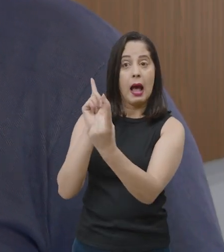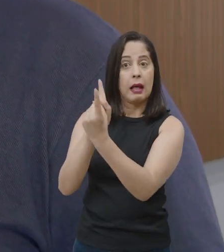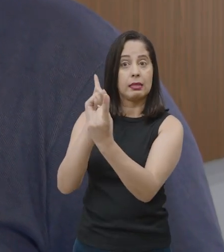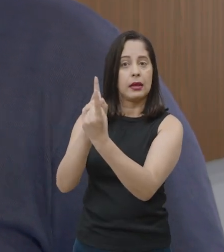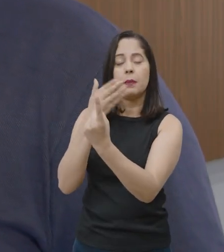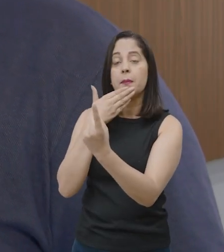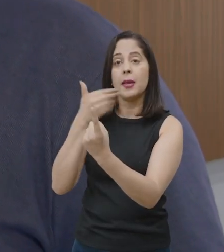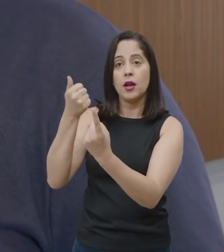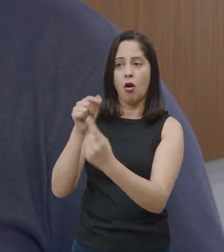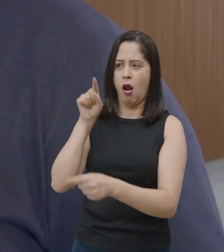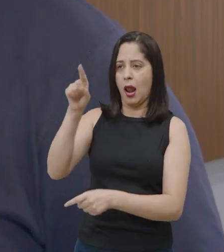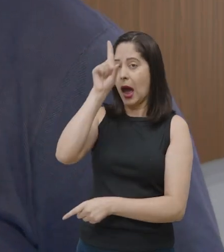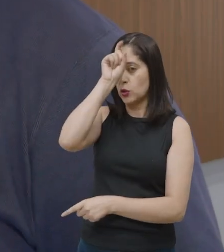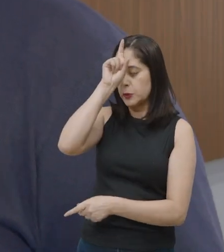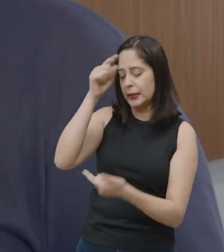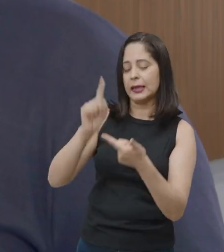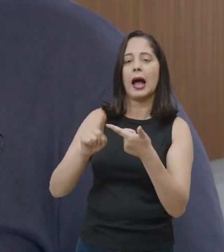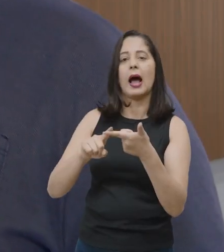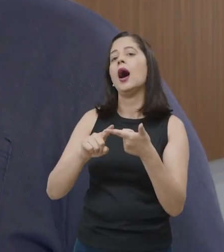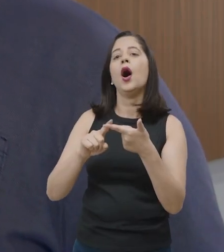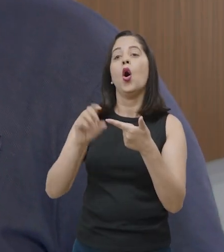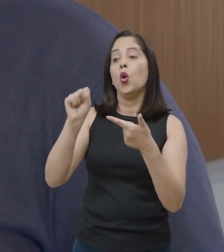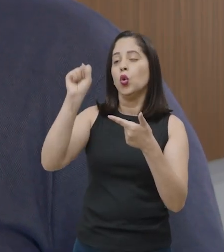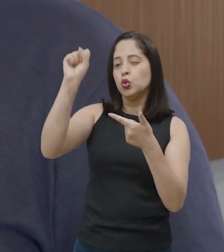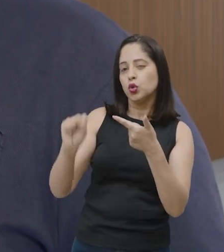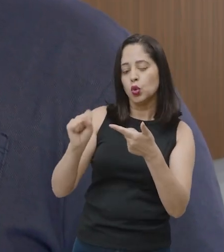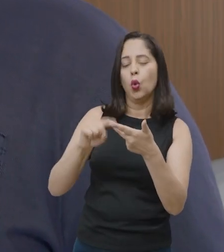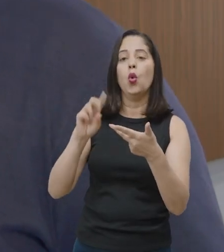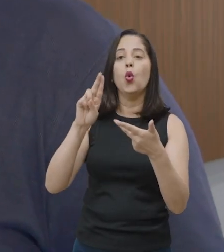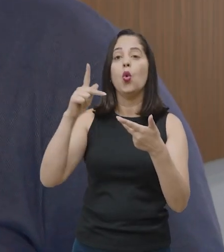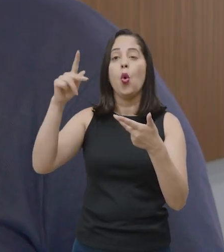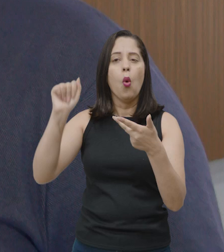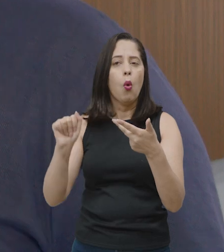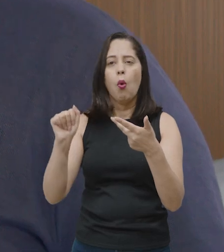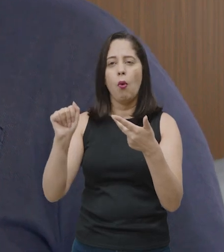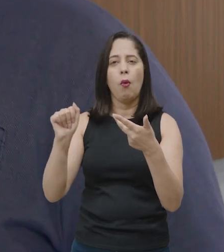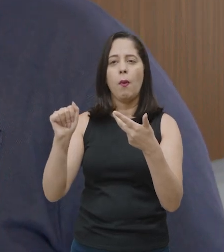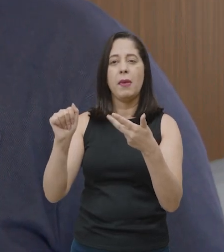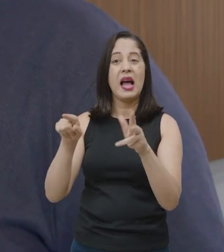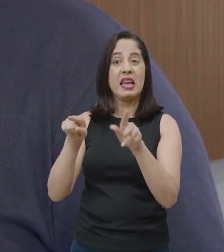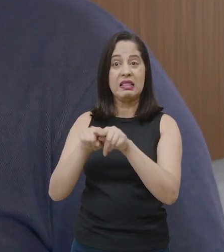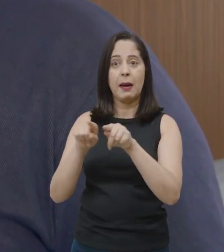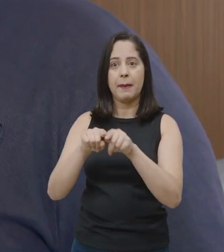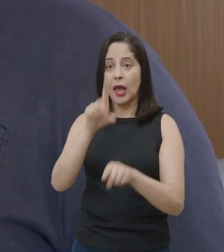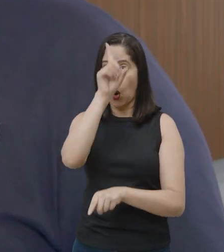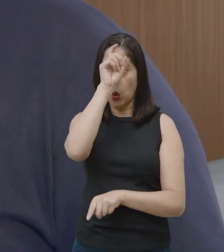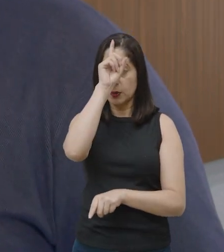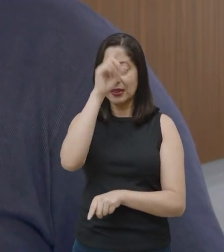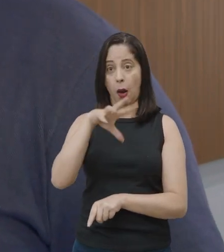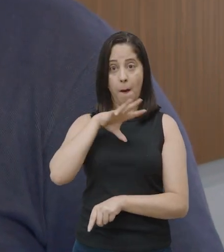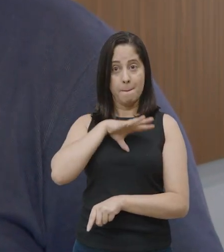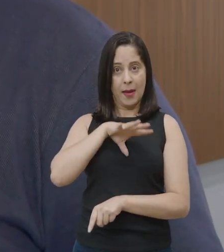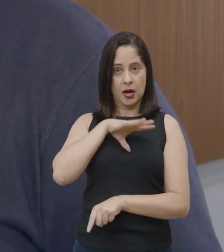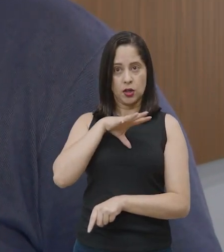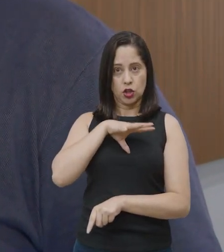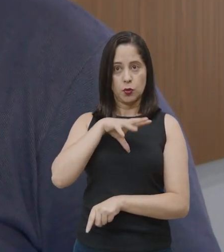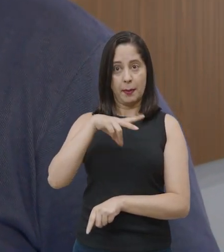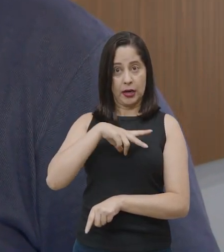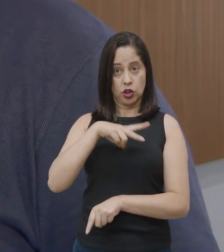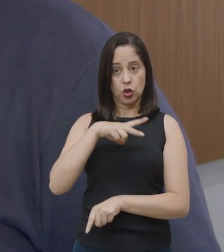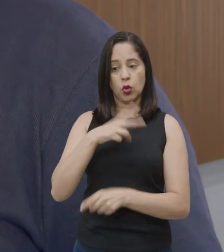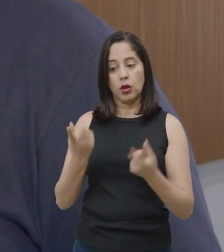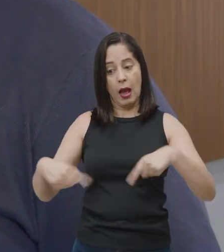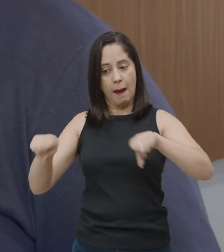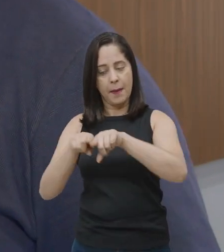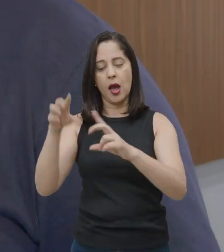melhor atendimento ao munícipe, tanto dentro do Hospital Municipal, Clínica Sul, das UPAs, até mesmo nos hospitais particulares,